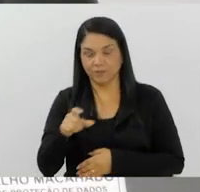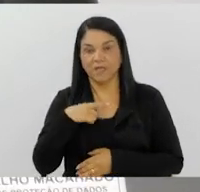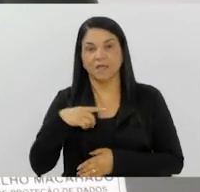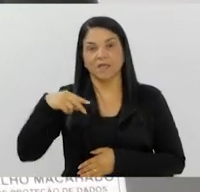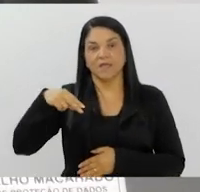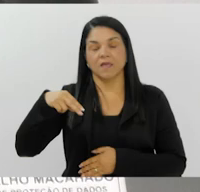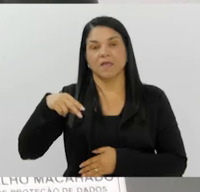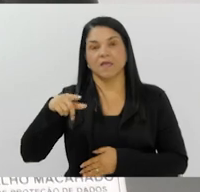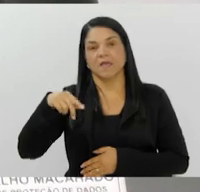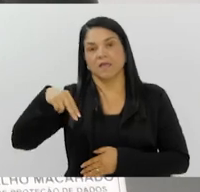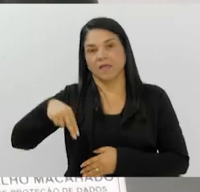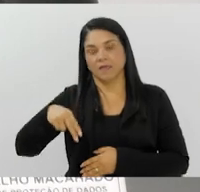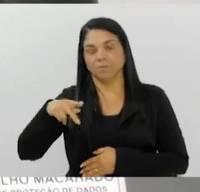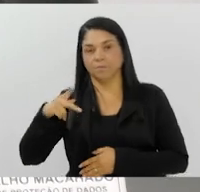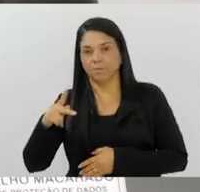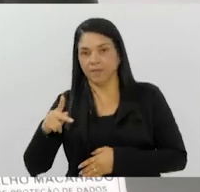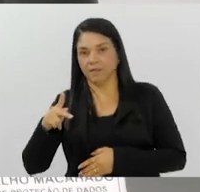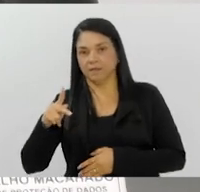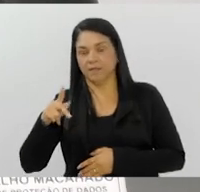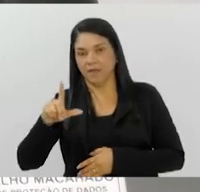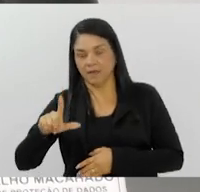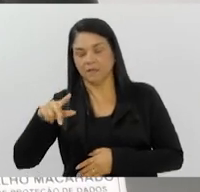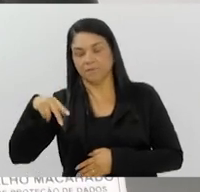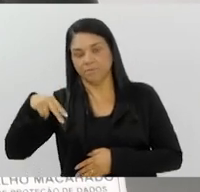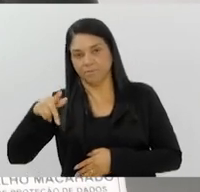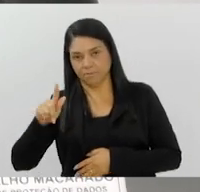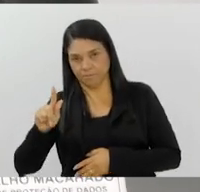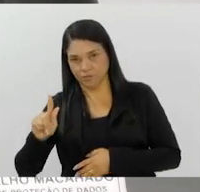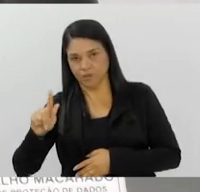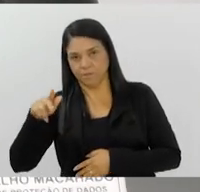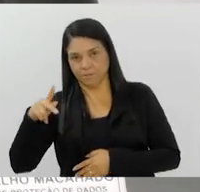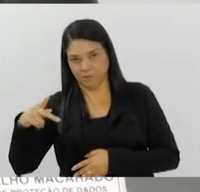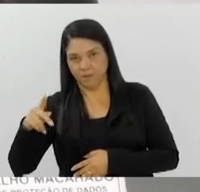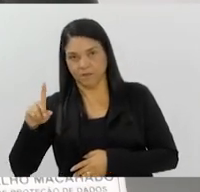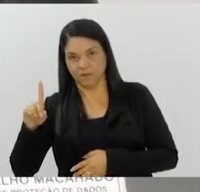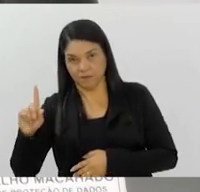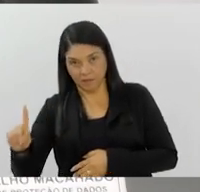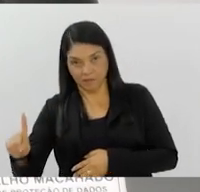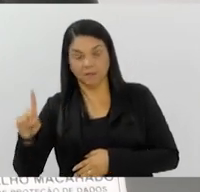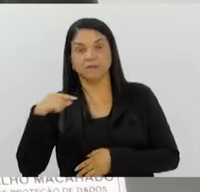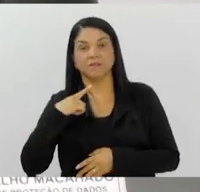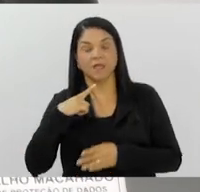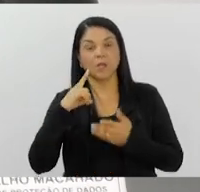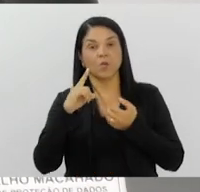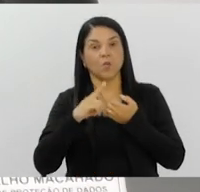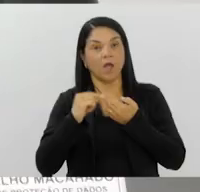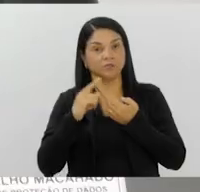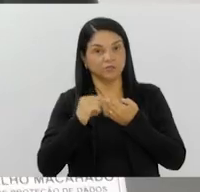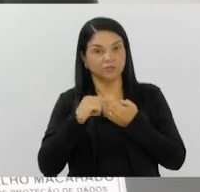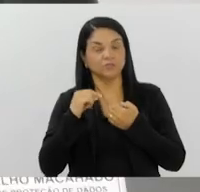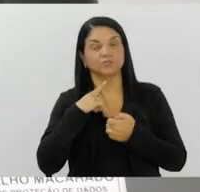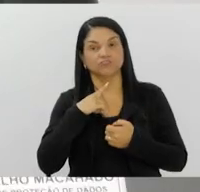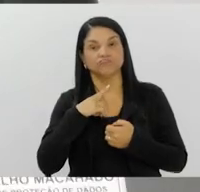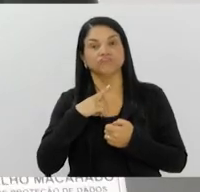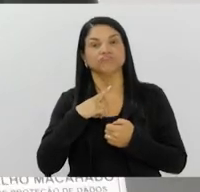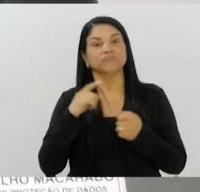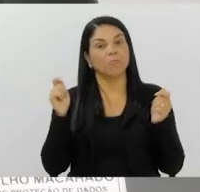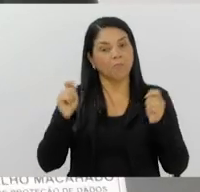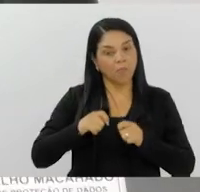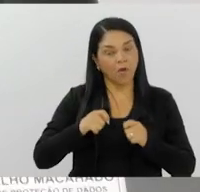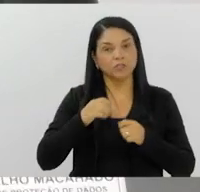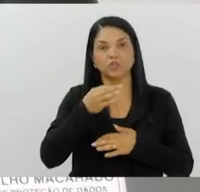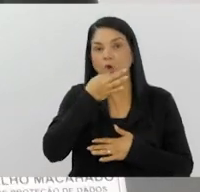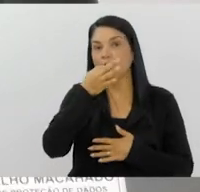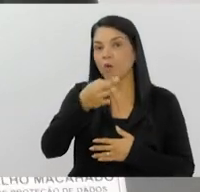ela tem a a atribuição e a competência até eh a própria lei no parágrafo terceiro desse mesmo artigo ela fala o seguinte Olha a npd ela Pode emitir